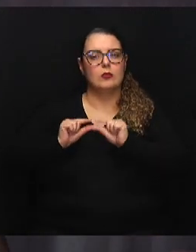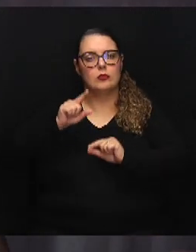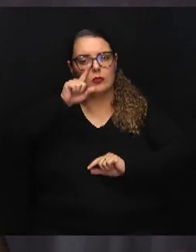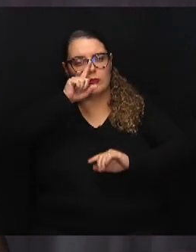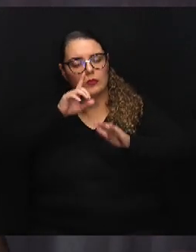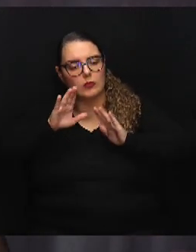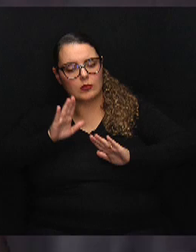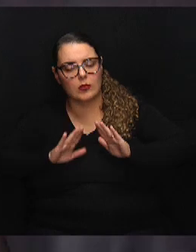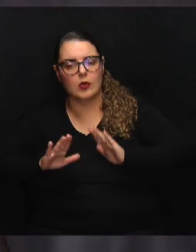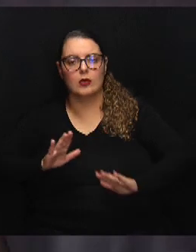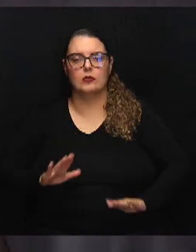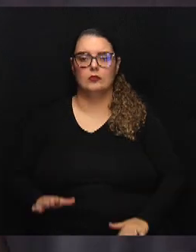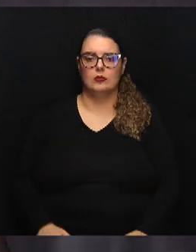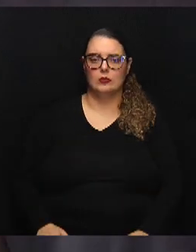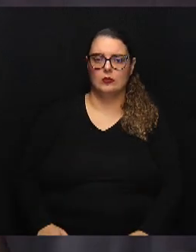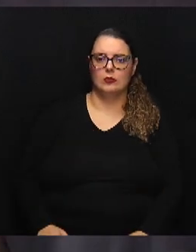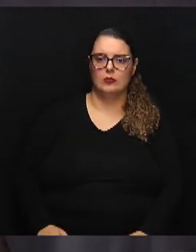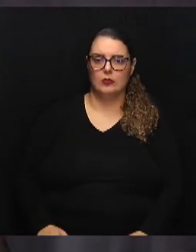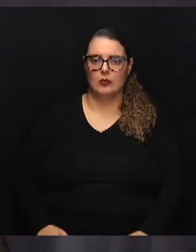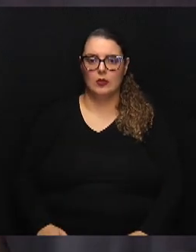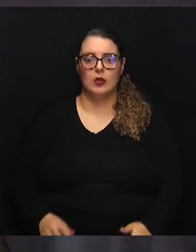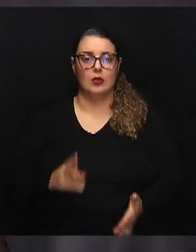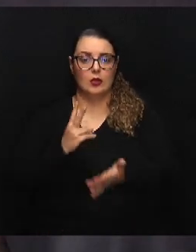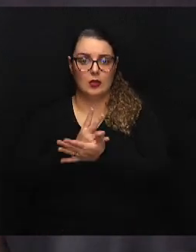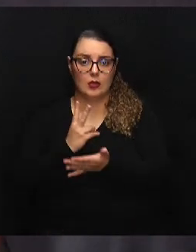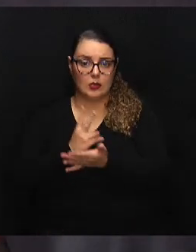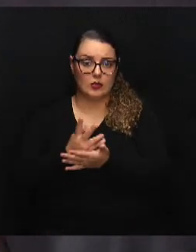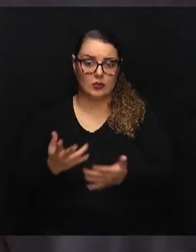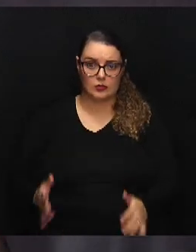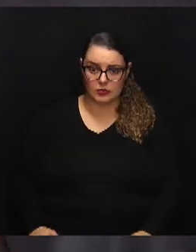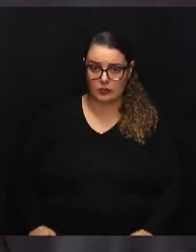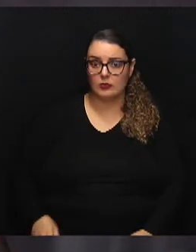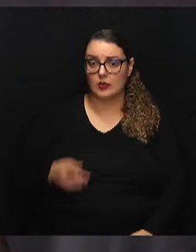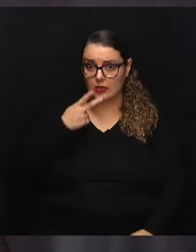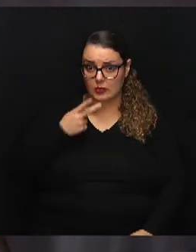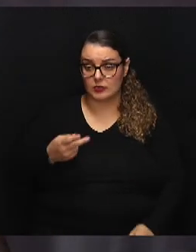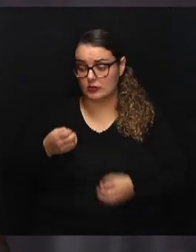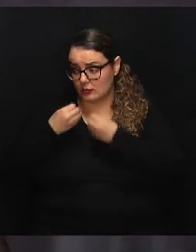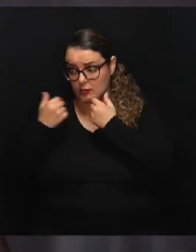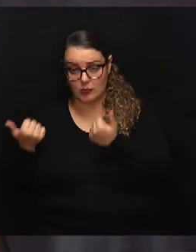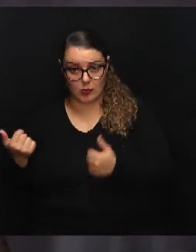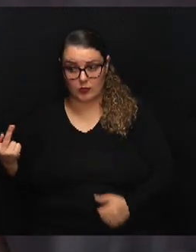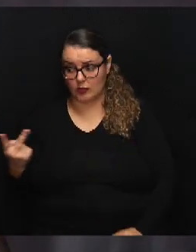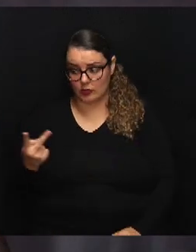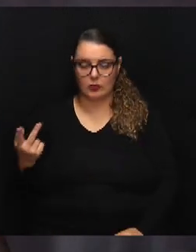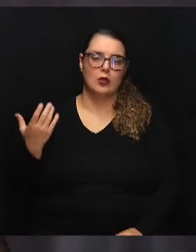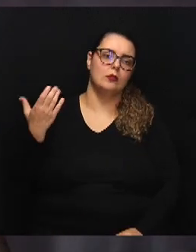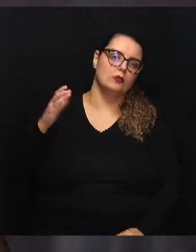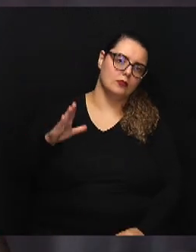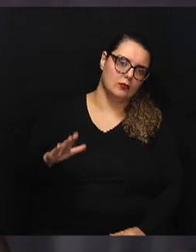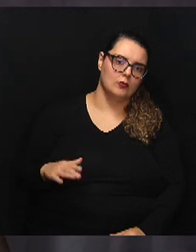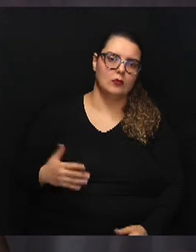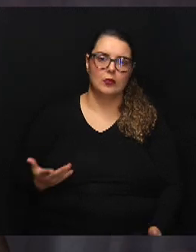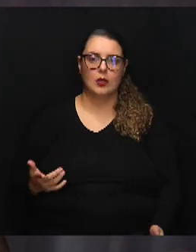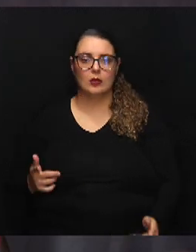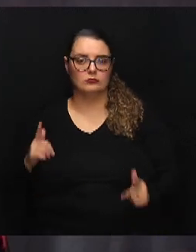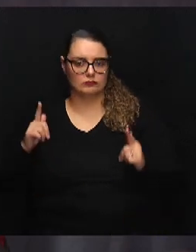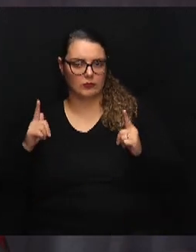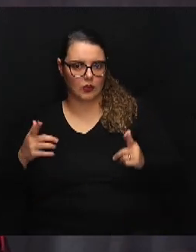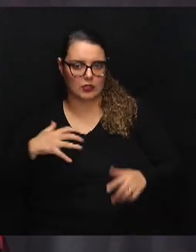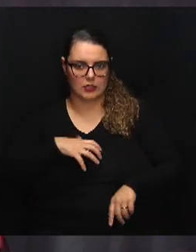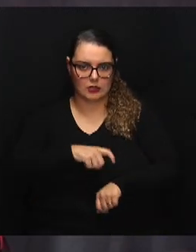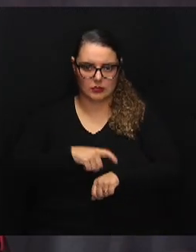né? Então, pergunte para você primeiro se fica bom. Se ficar bom, ok, poste, né? Curta isso, mas